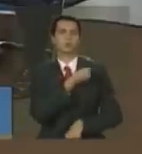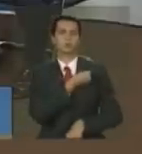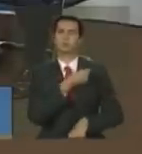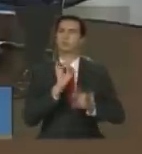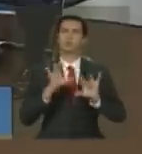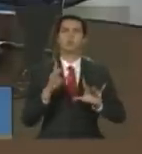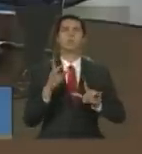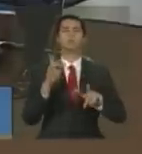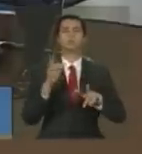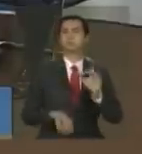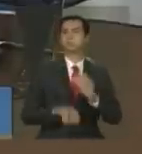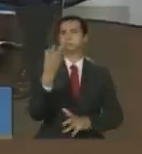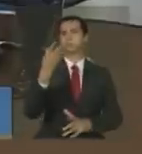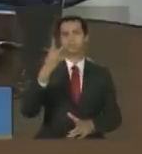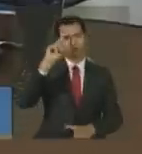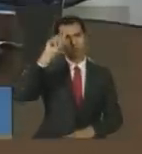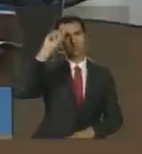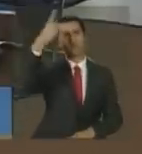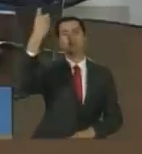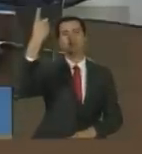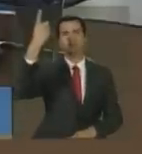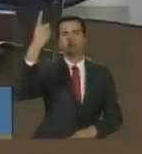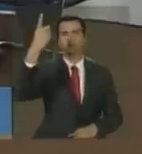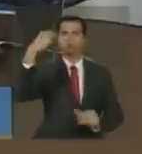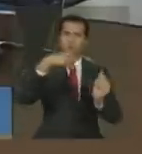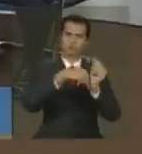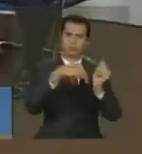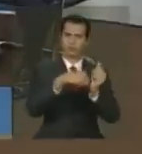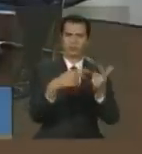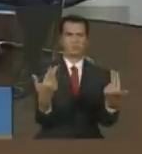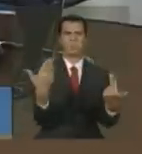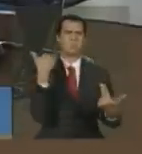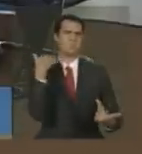ao criar um e-mail, ao abrir uma conta em banco.